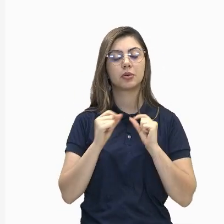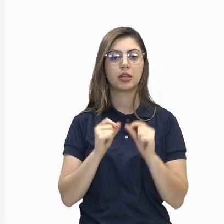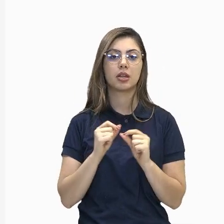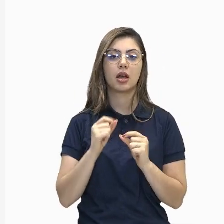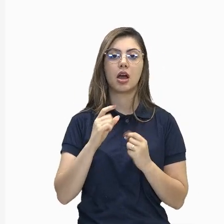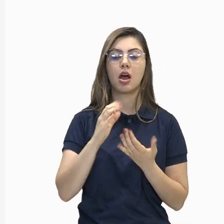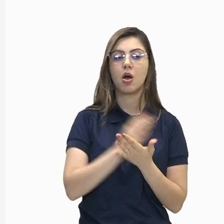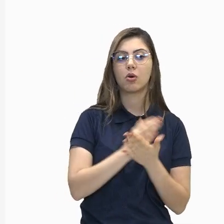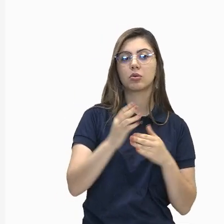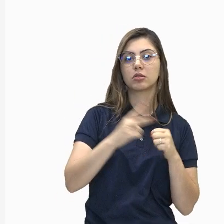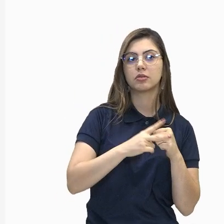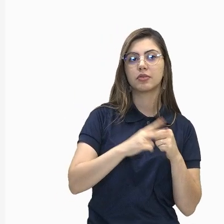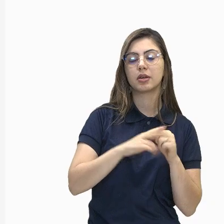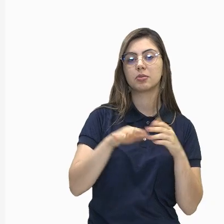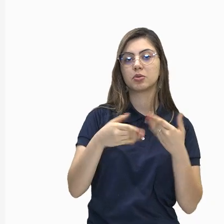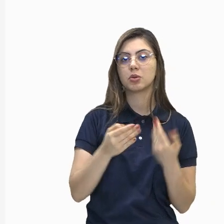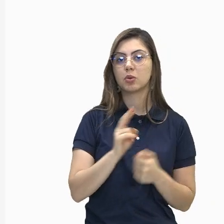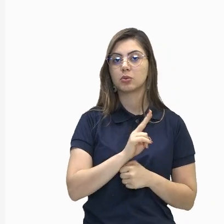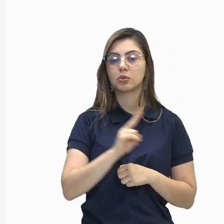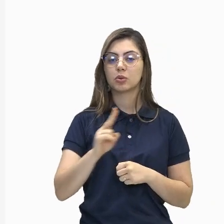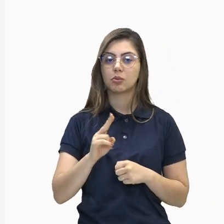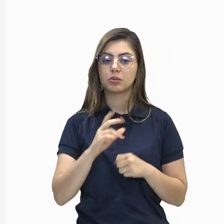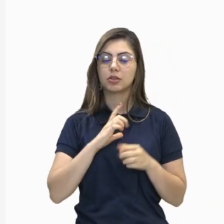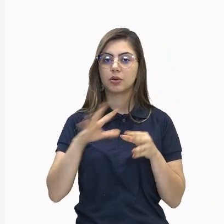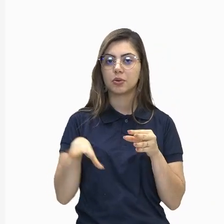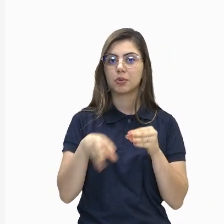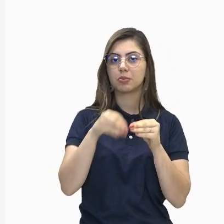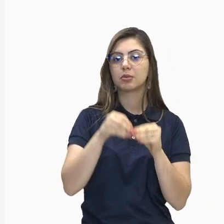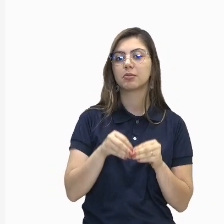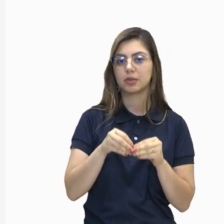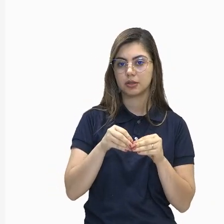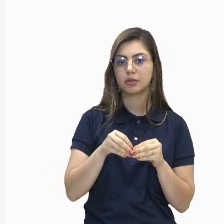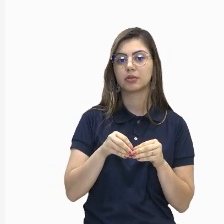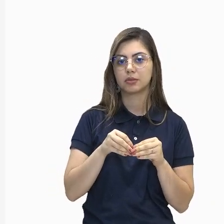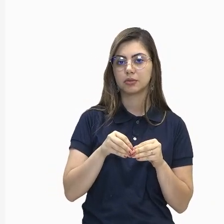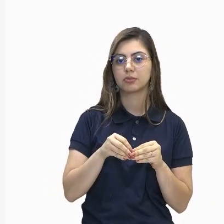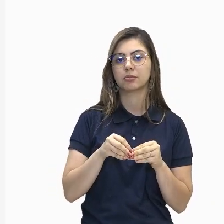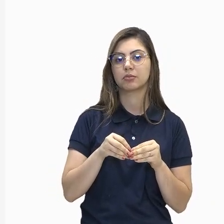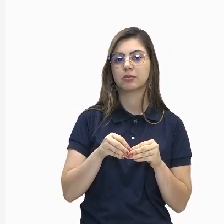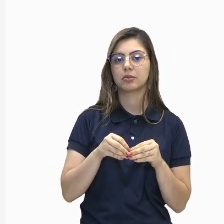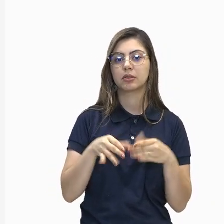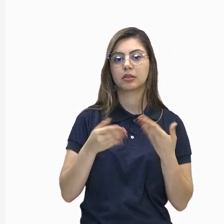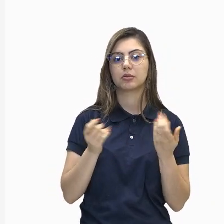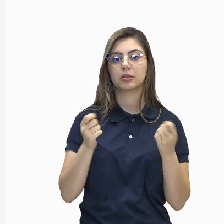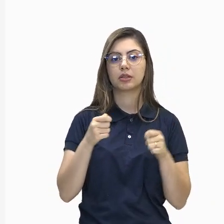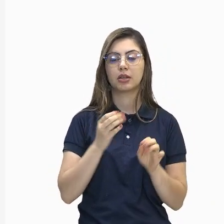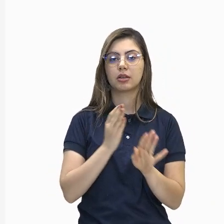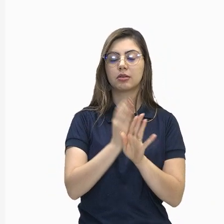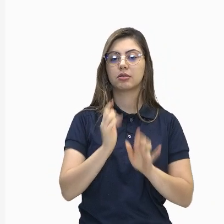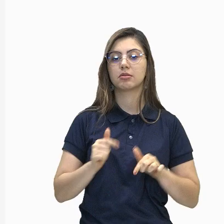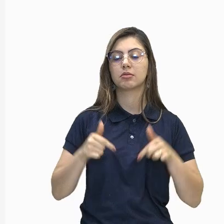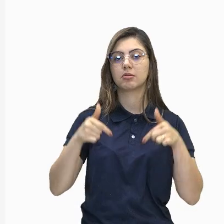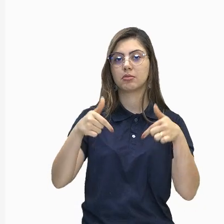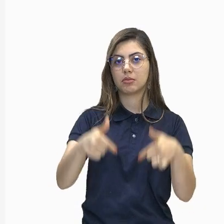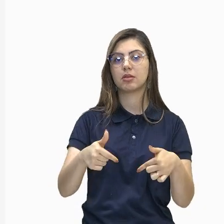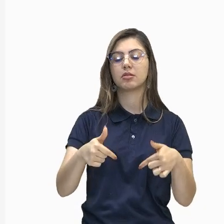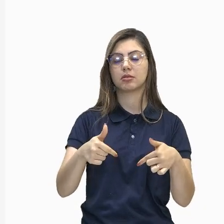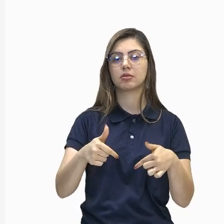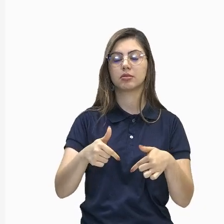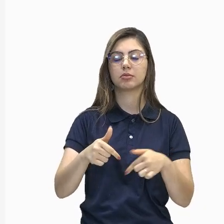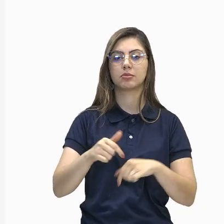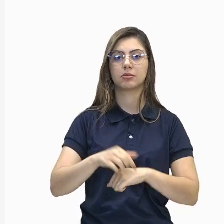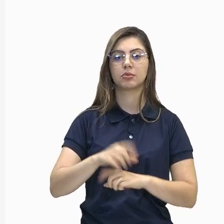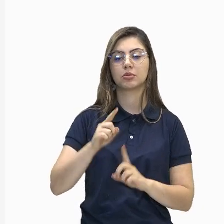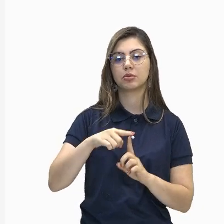verbos ou nomes, eles evidenciam, então, além de evidenciar o agente de determinada ação na